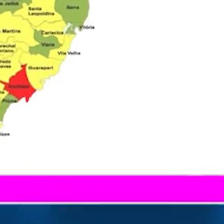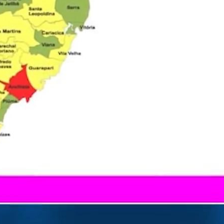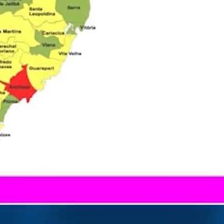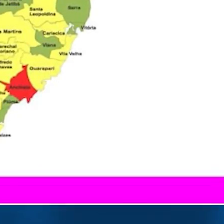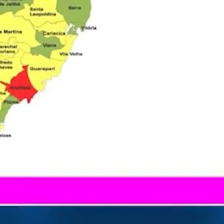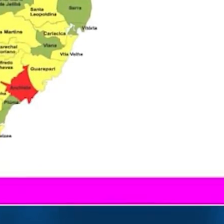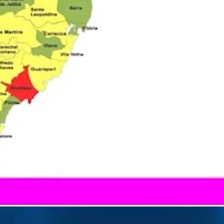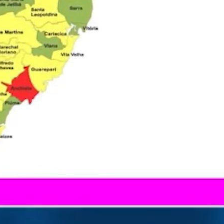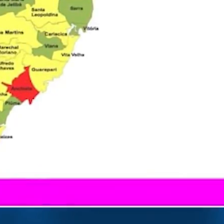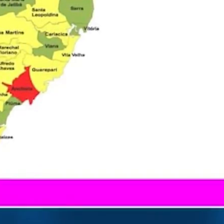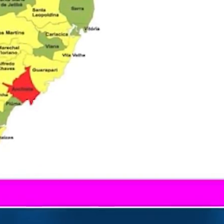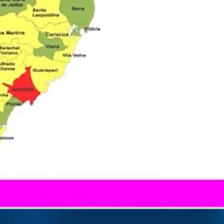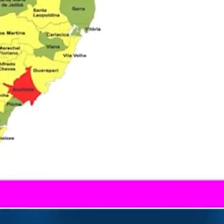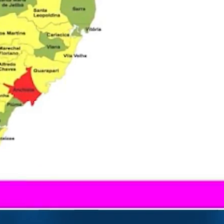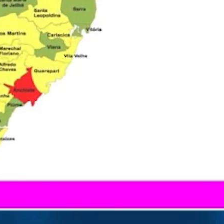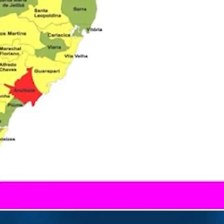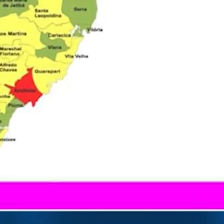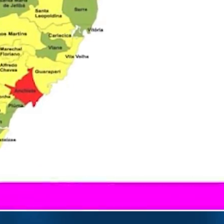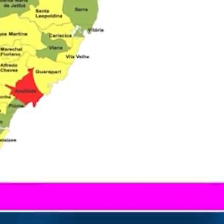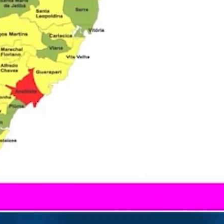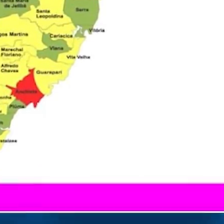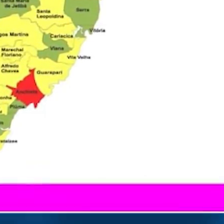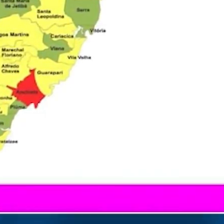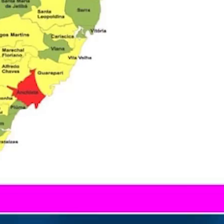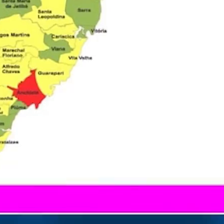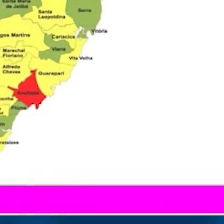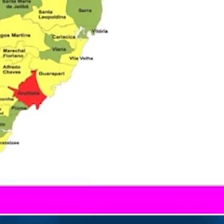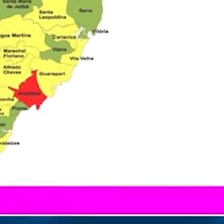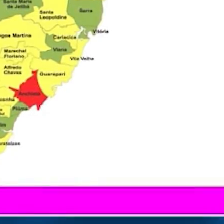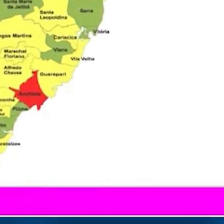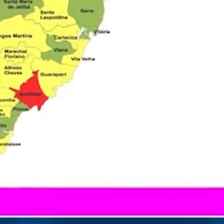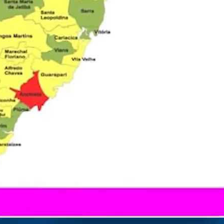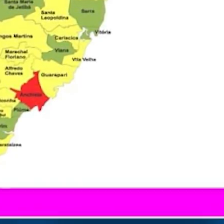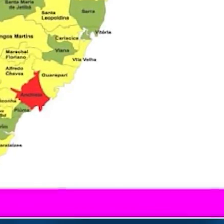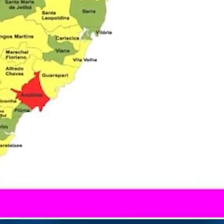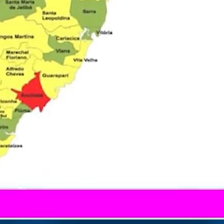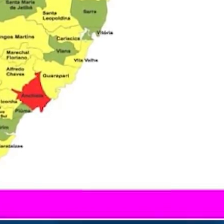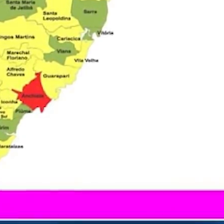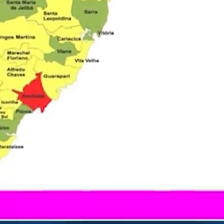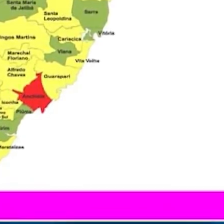nova classificação começa a valer na segunda e fica vigente até o próximo domingo dia três de julho